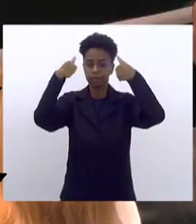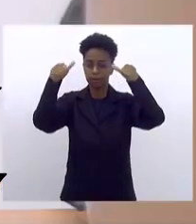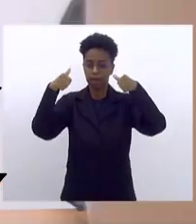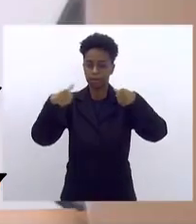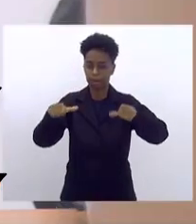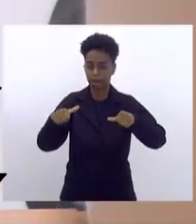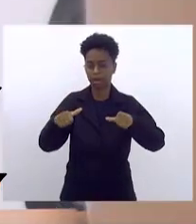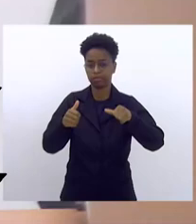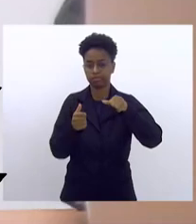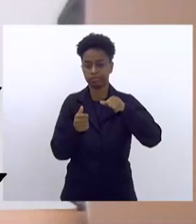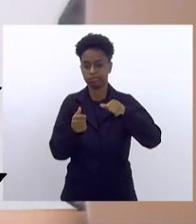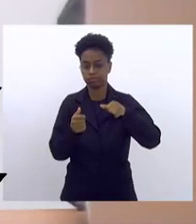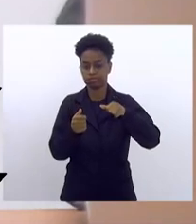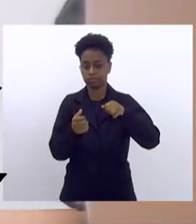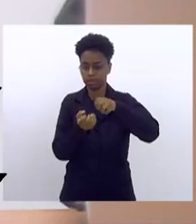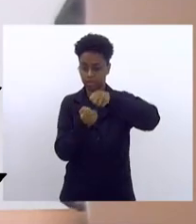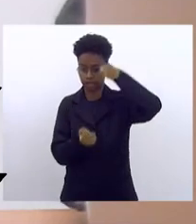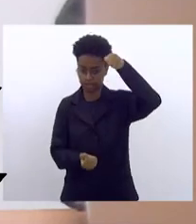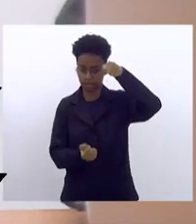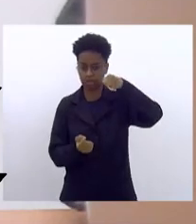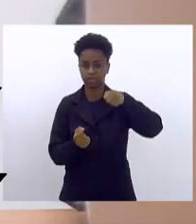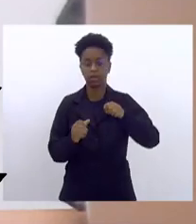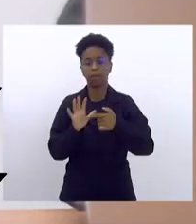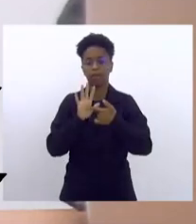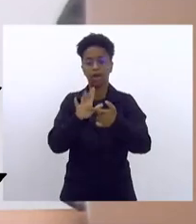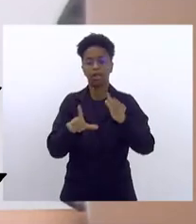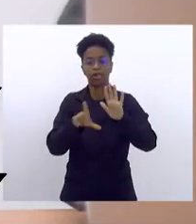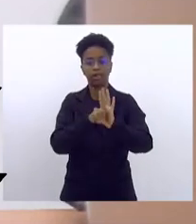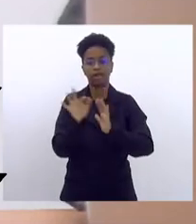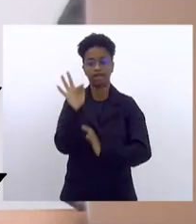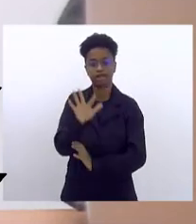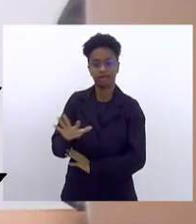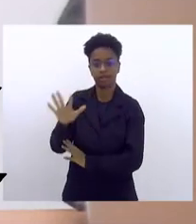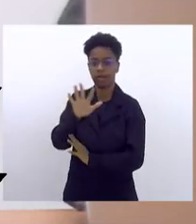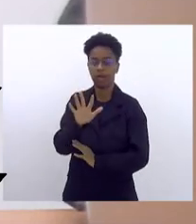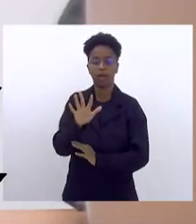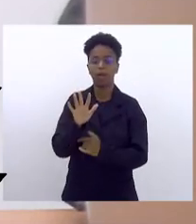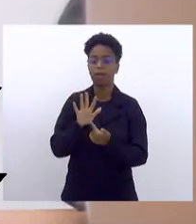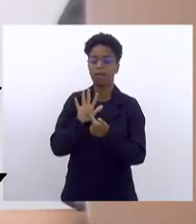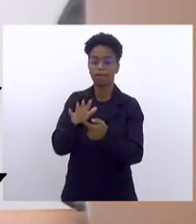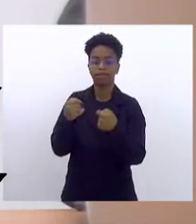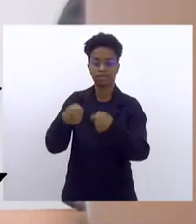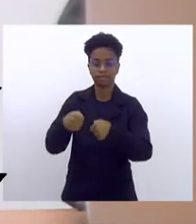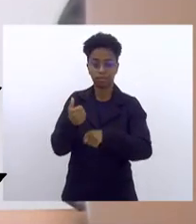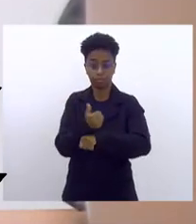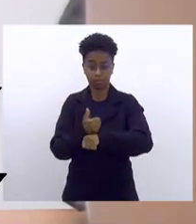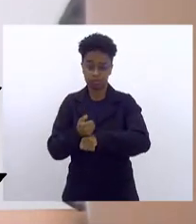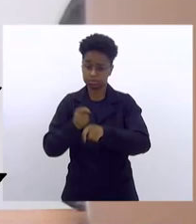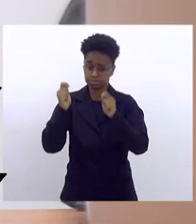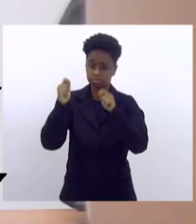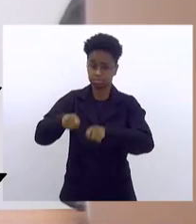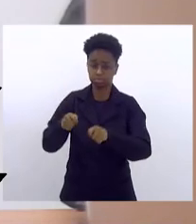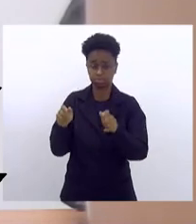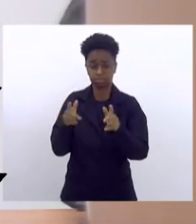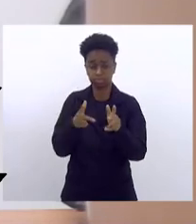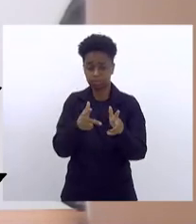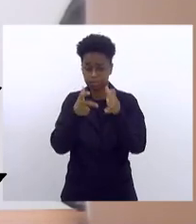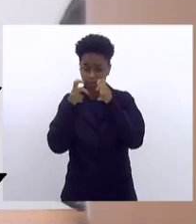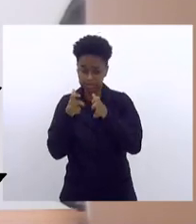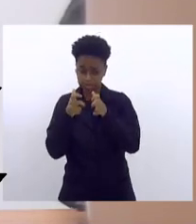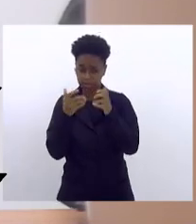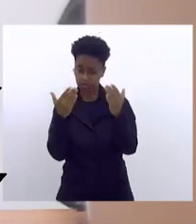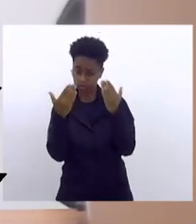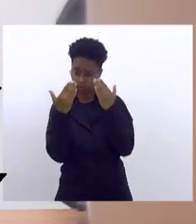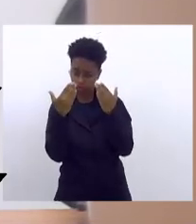trazendo a lei federal né que traz a manutenção de profissionais capacitados para reconhecer suspeitas e